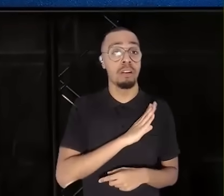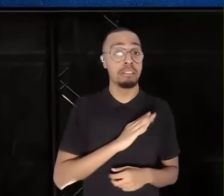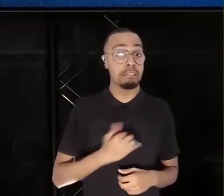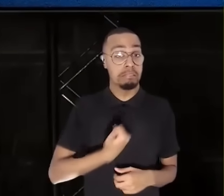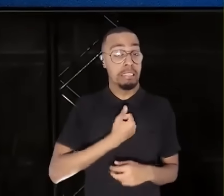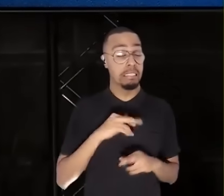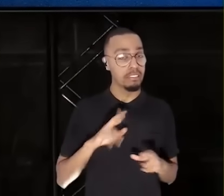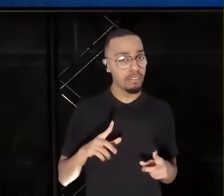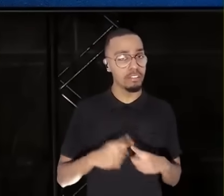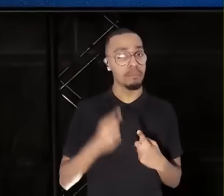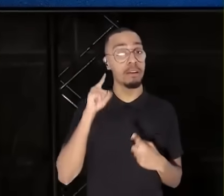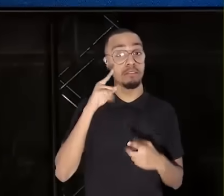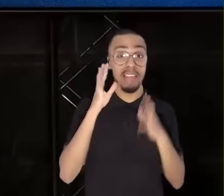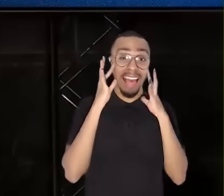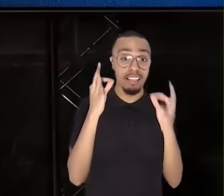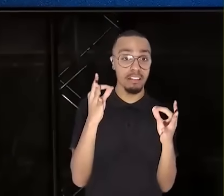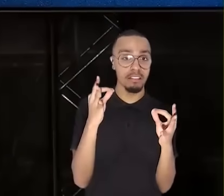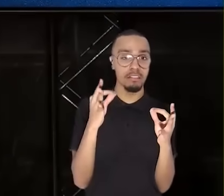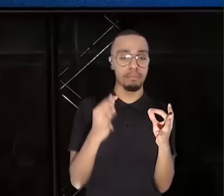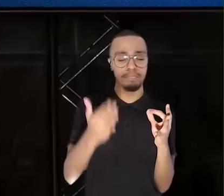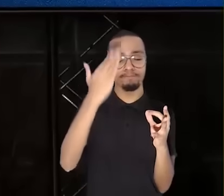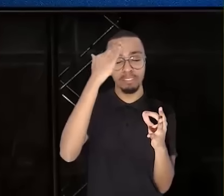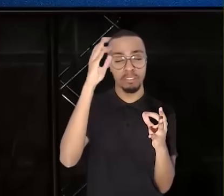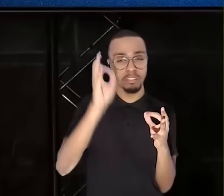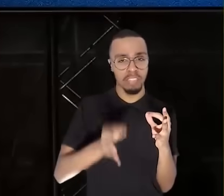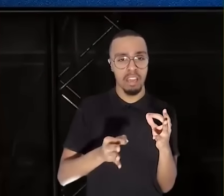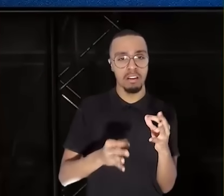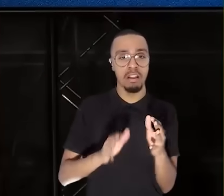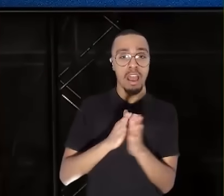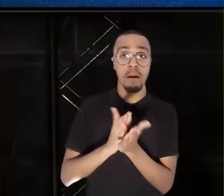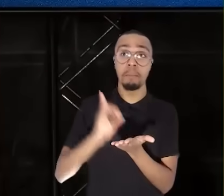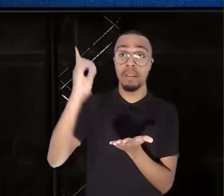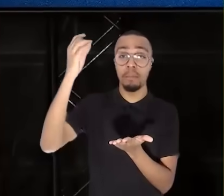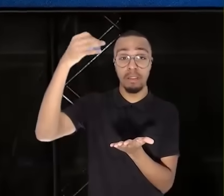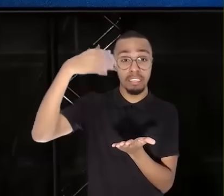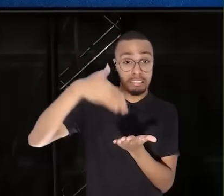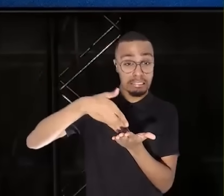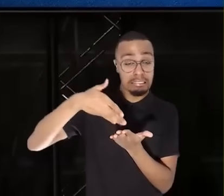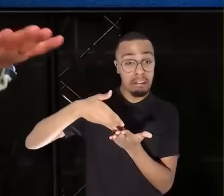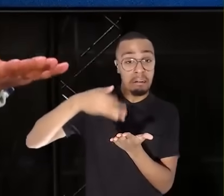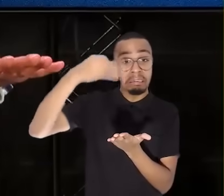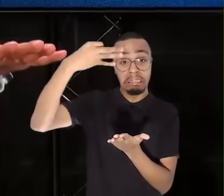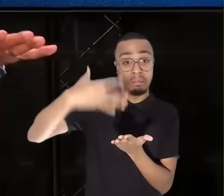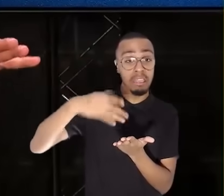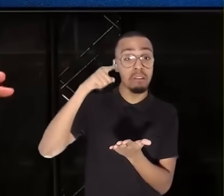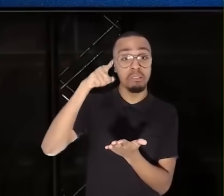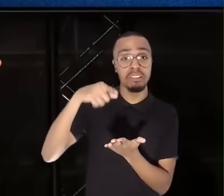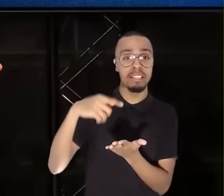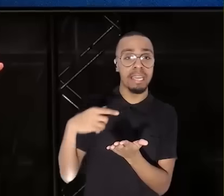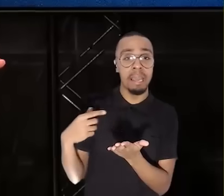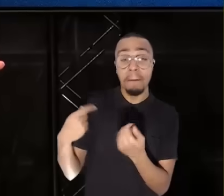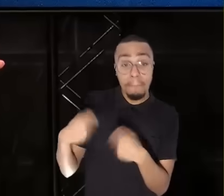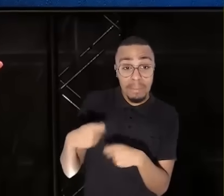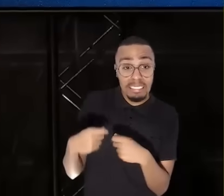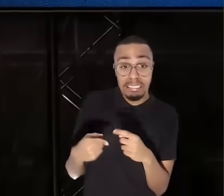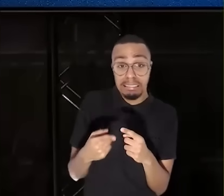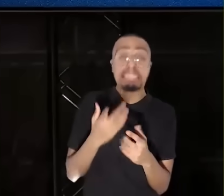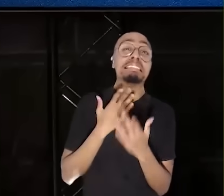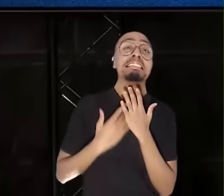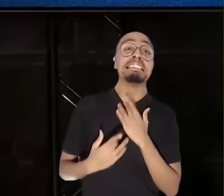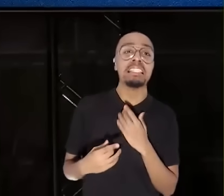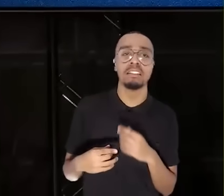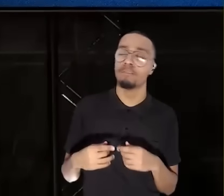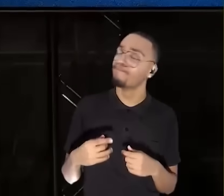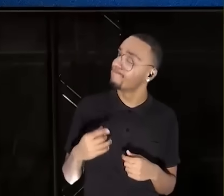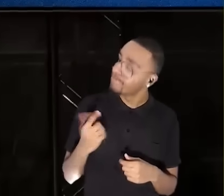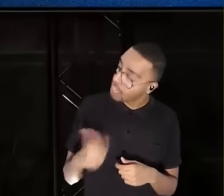diferente. Escute o que eu estou pregando aqui. De acordo com a Bíblia, você não tem mais nenhuma necessidade. De